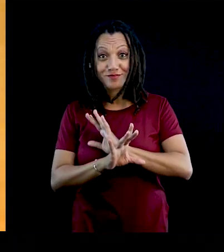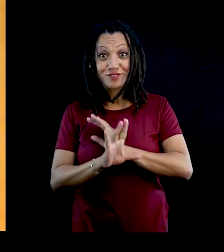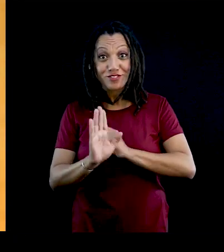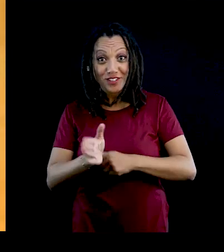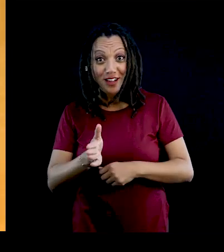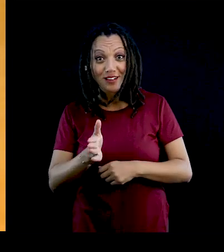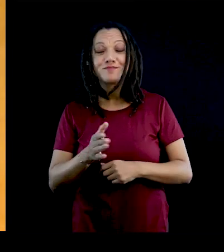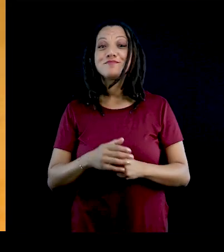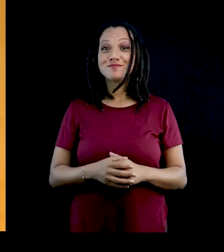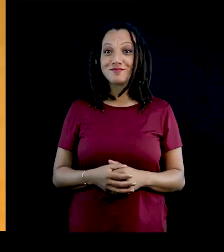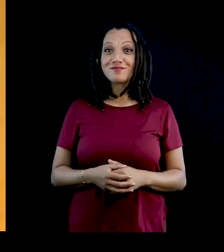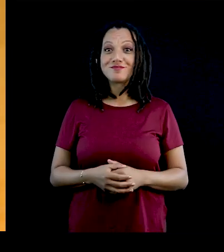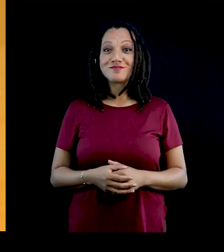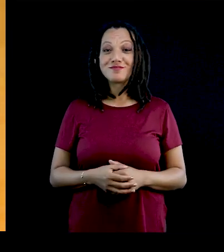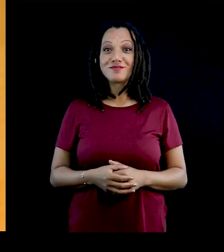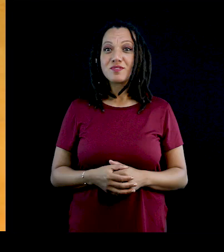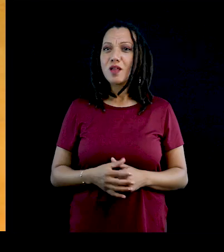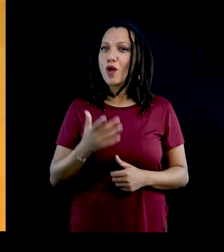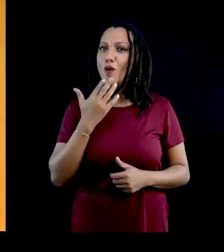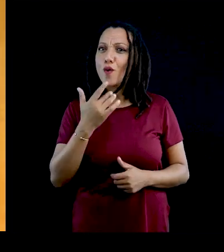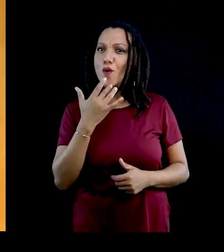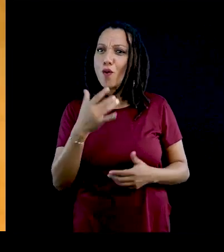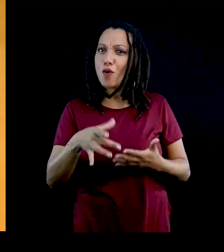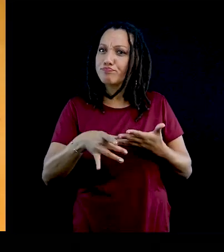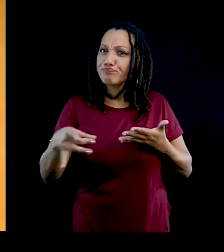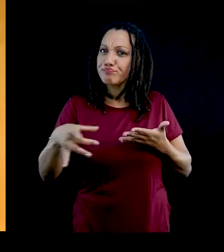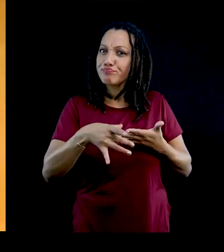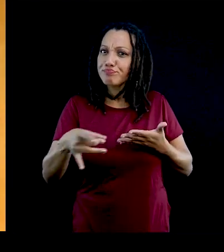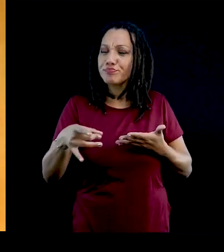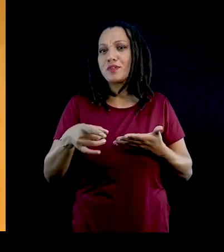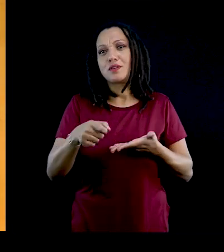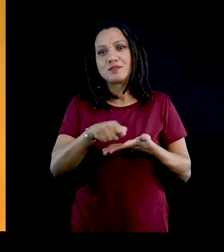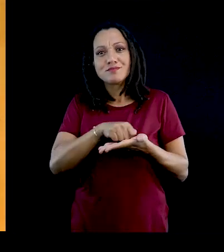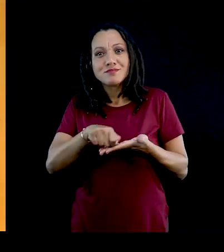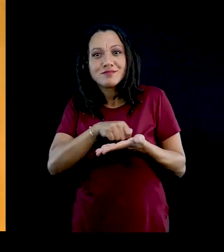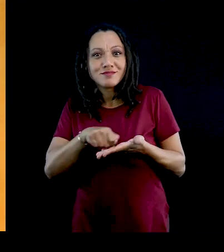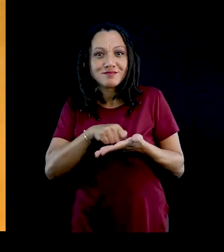eu vou continuar colorindo meu personagem, as partes que eu quero